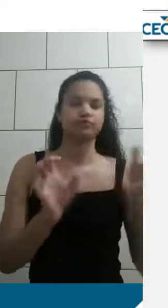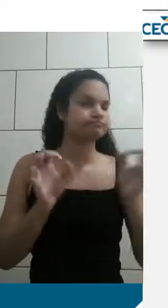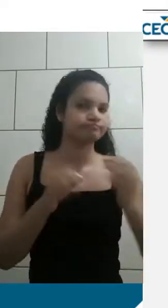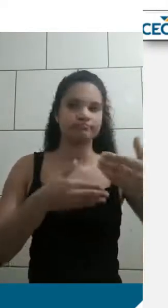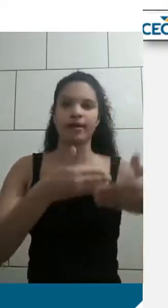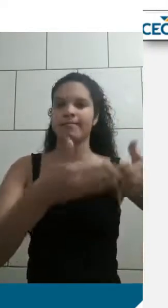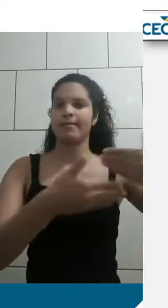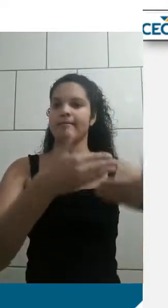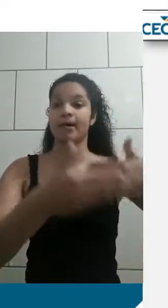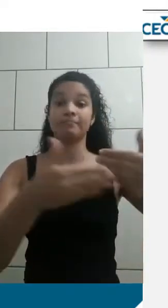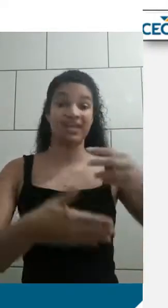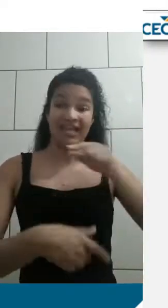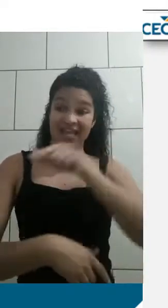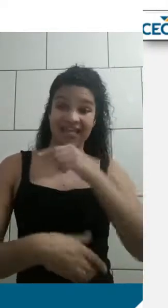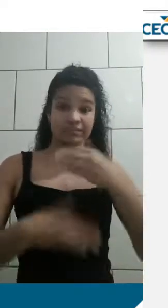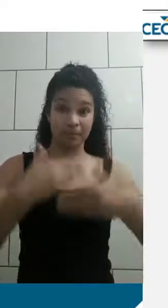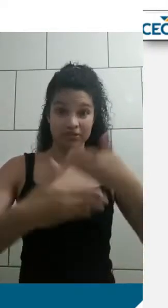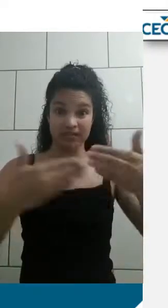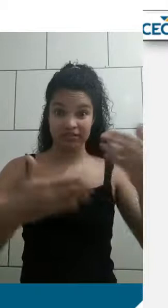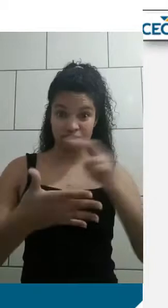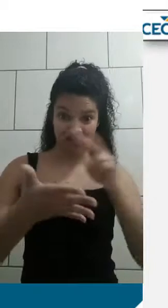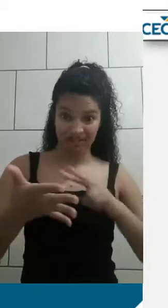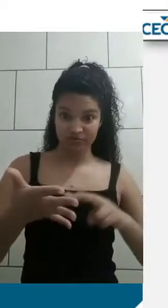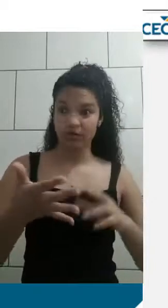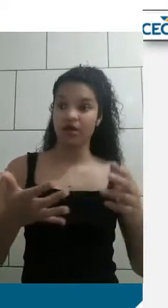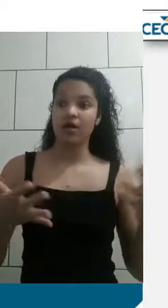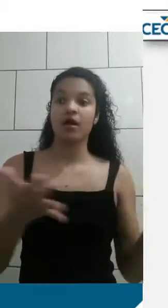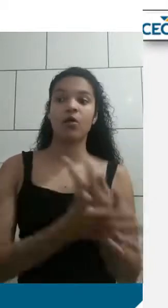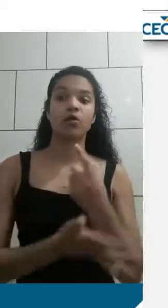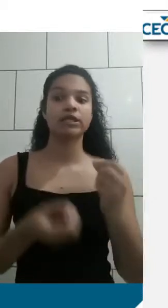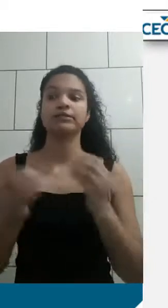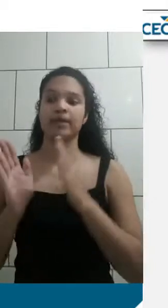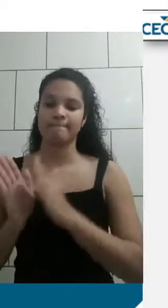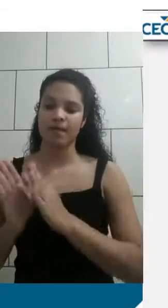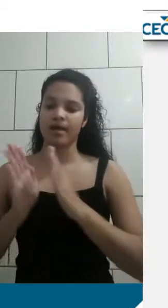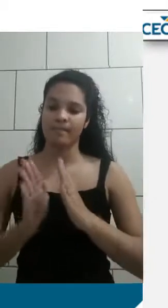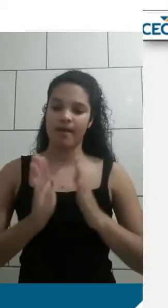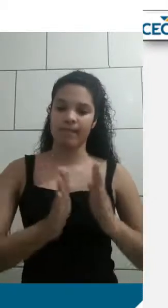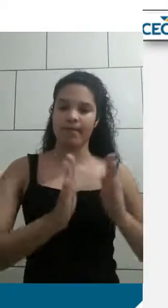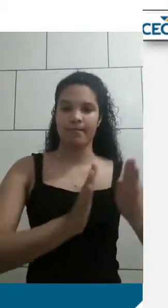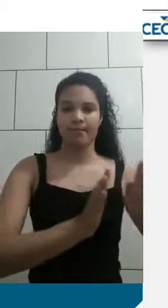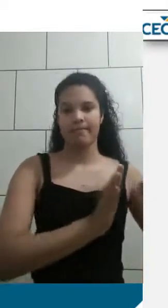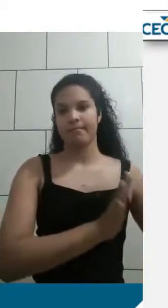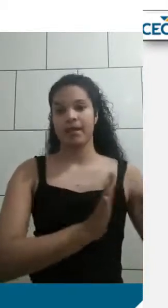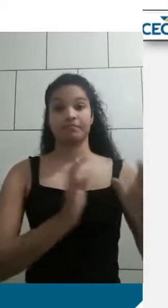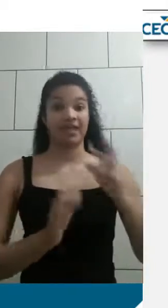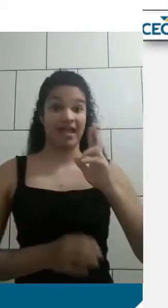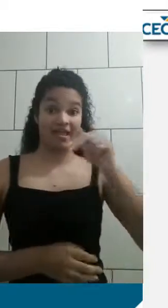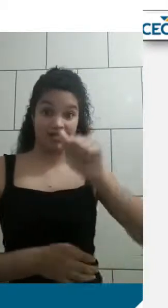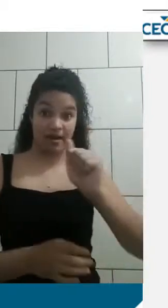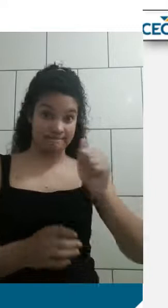processo de leitura vai ocorrendo então ao longo da cadeia do RNA mensageiro